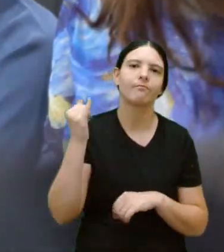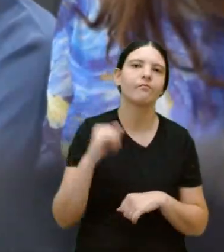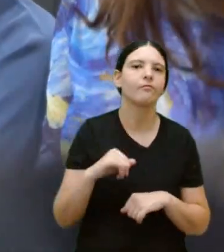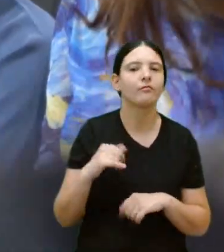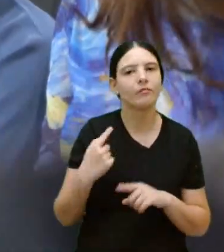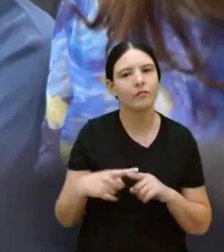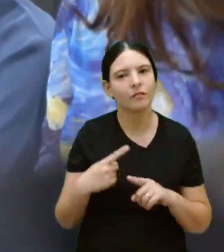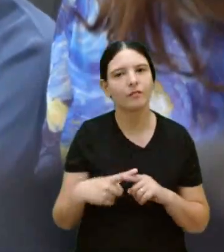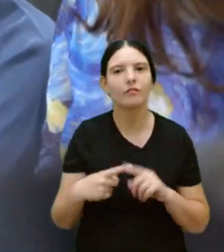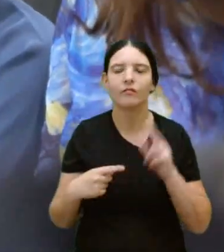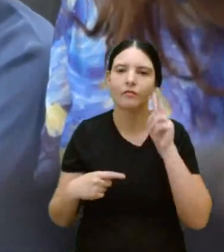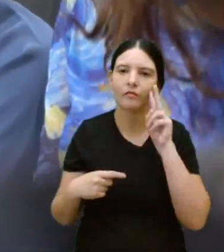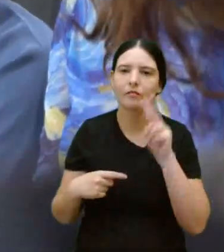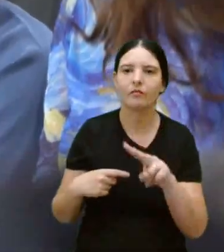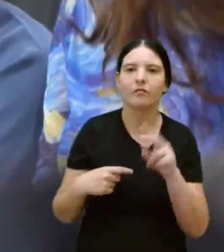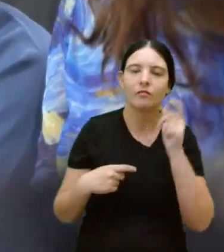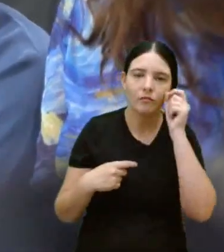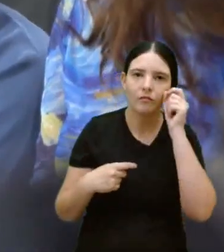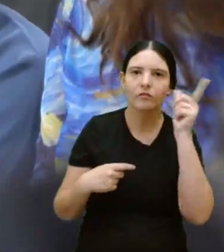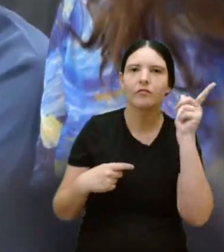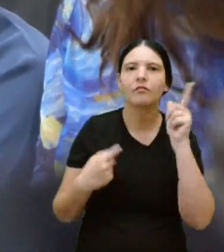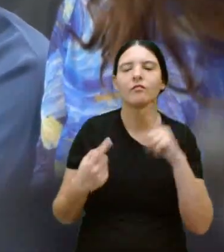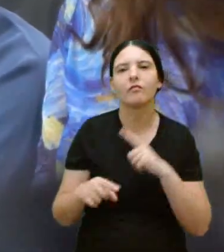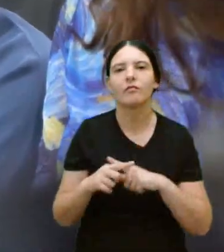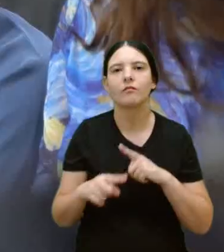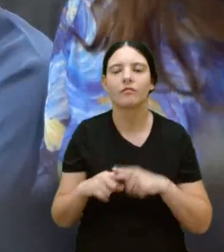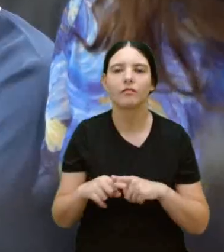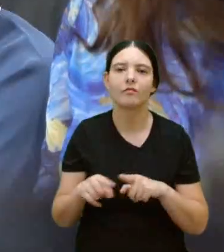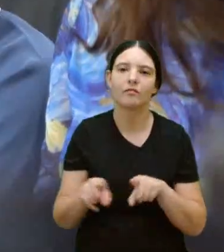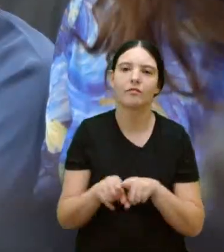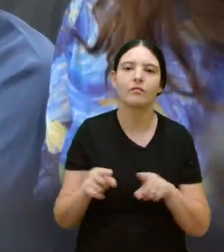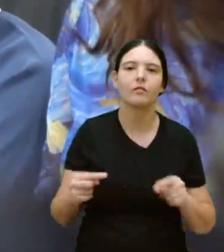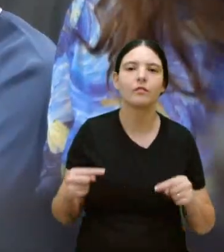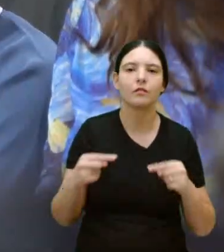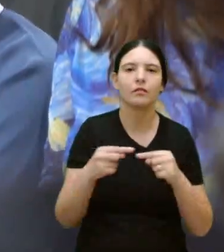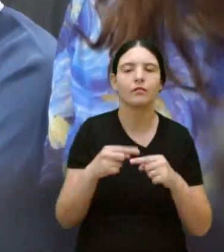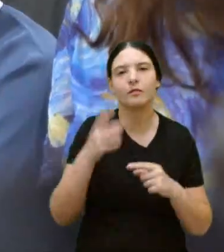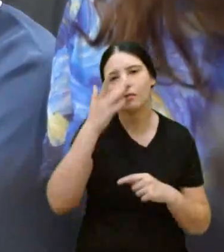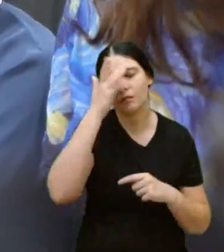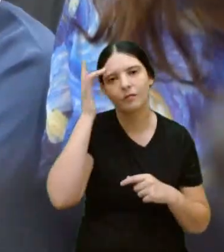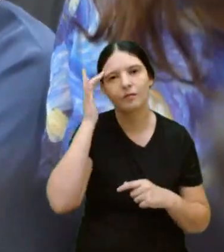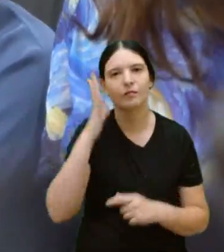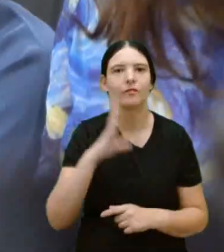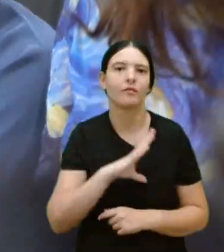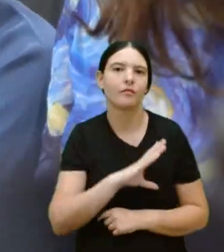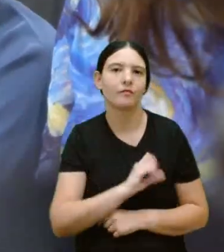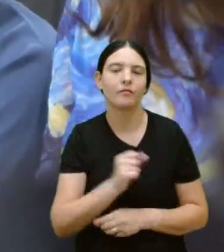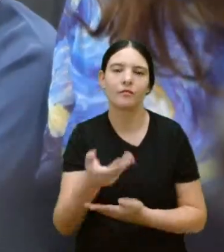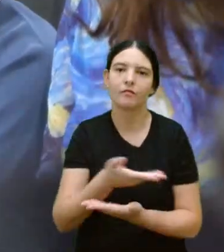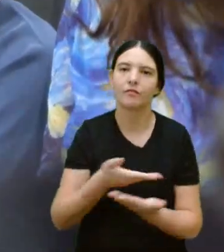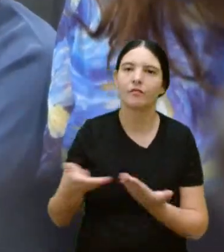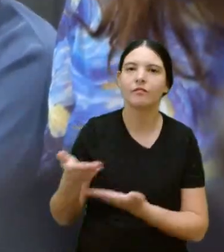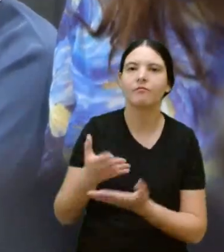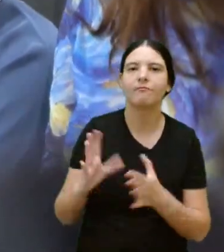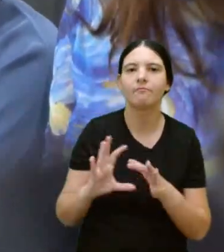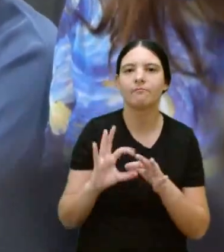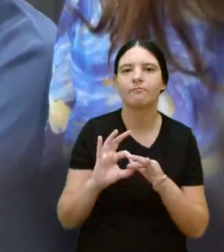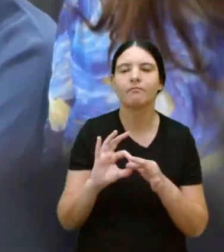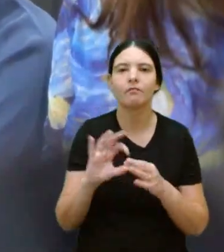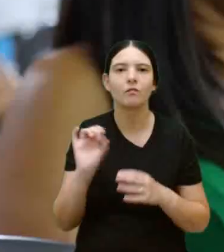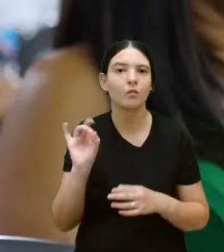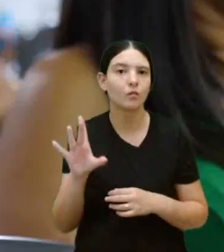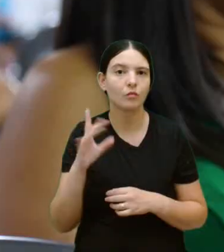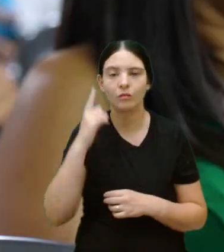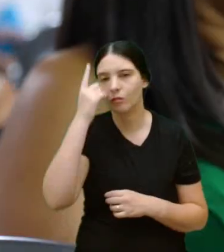uma cultura que está ligada muito à questão das pessoas amarem entre si, ter uma conexão, não só pela questão